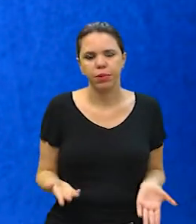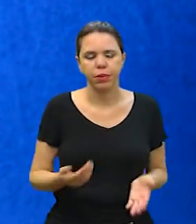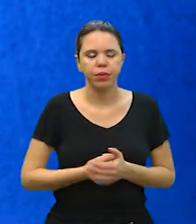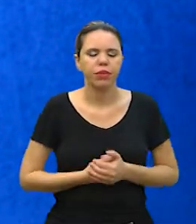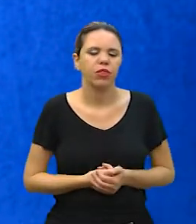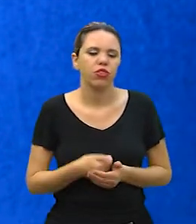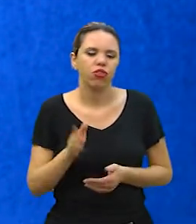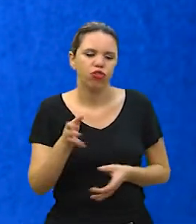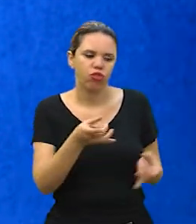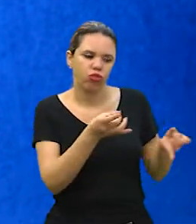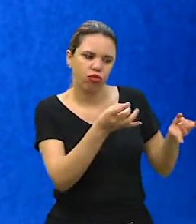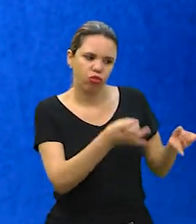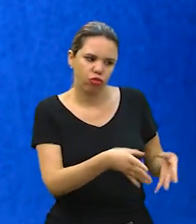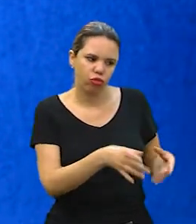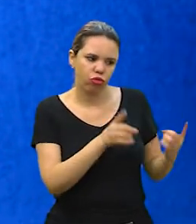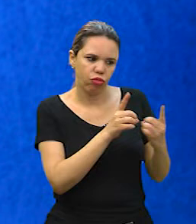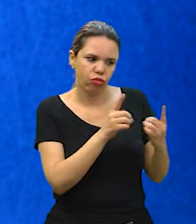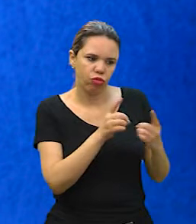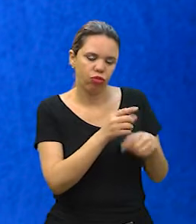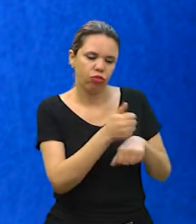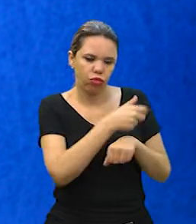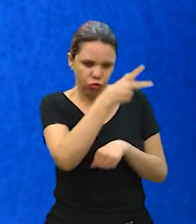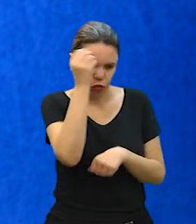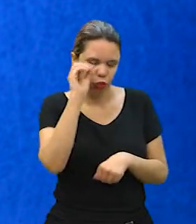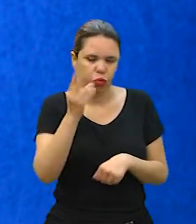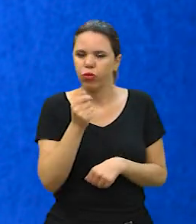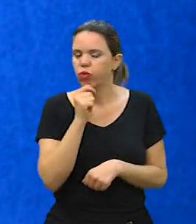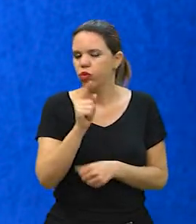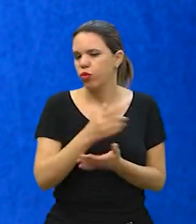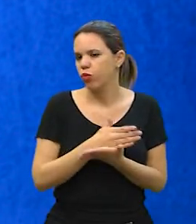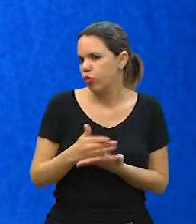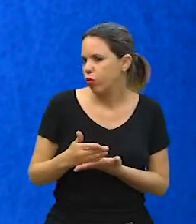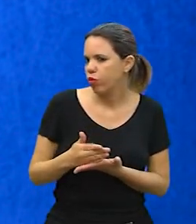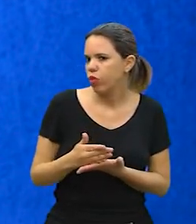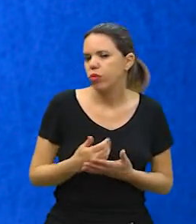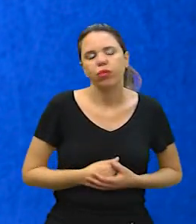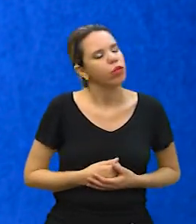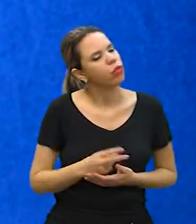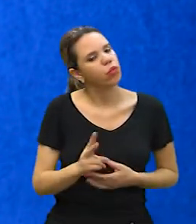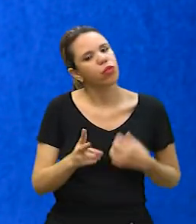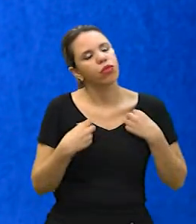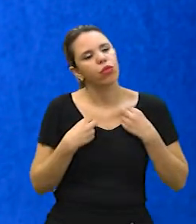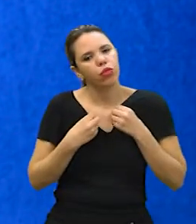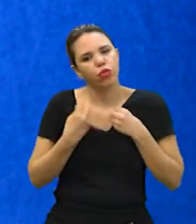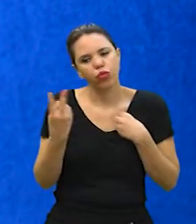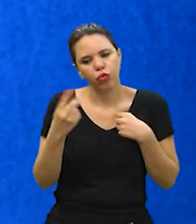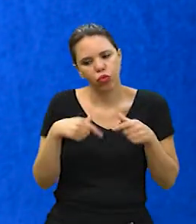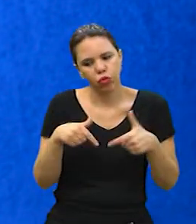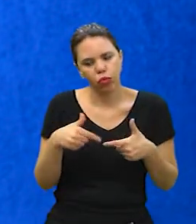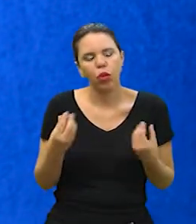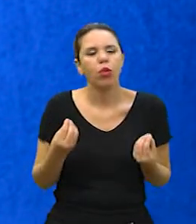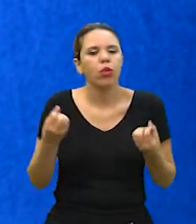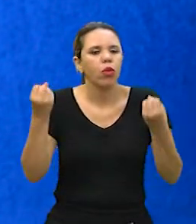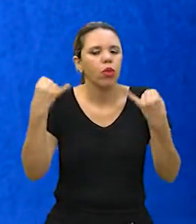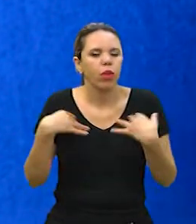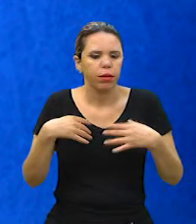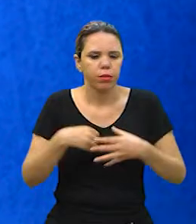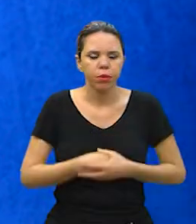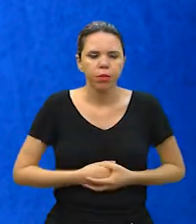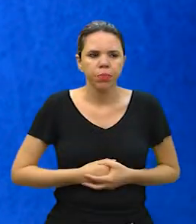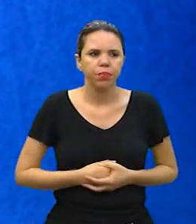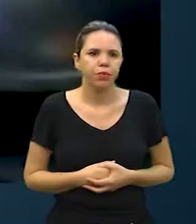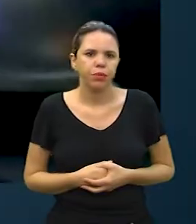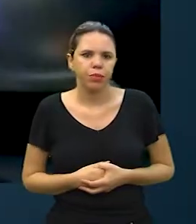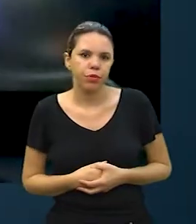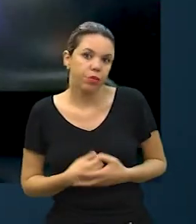loja? Você já abandonou o serviço, a carreira pública, ou ainda no começo você mantinha os dois trabalhos? Conta um pouco